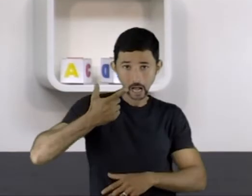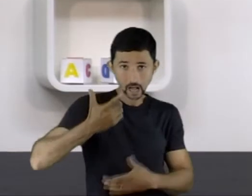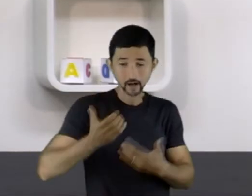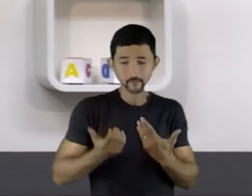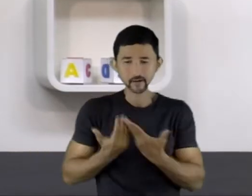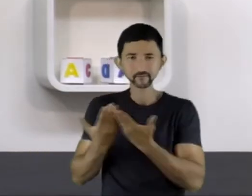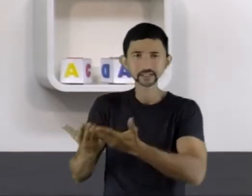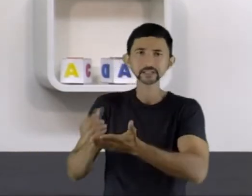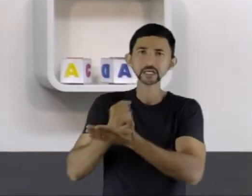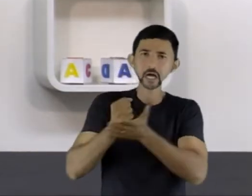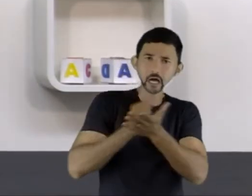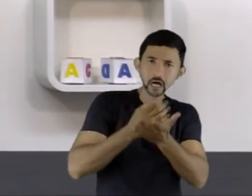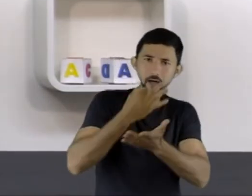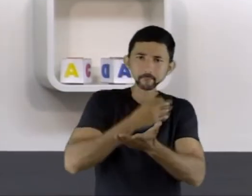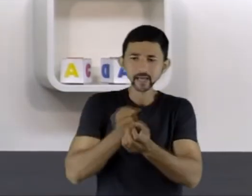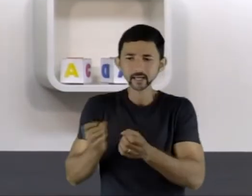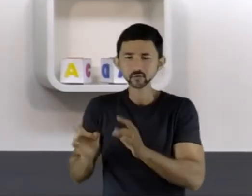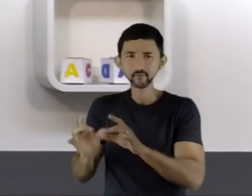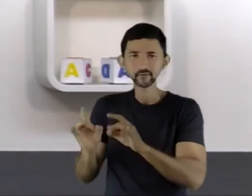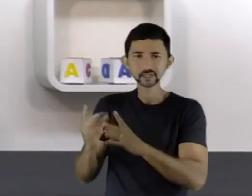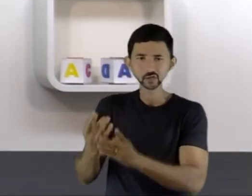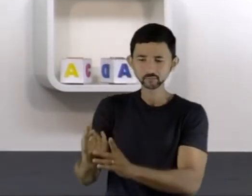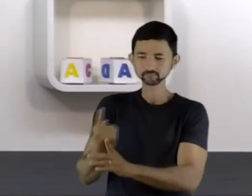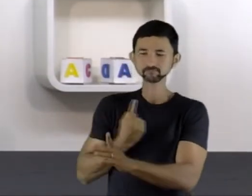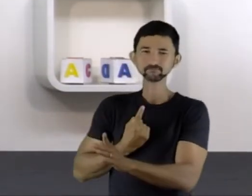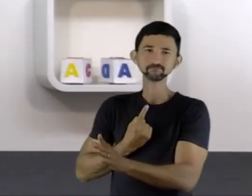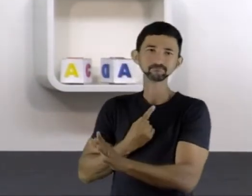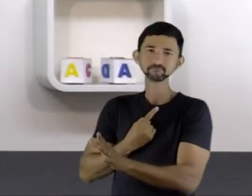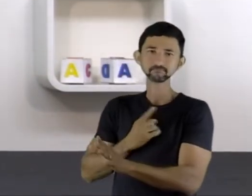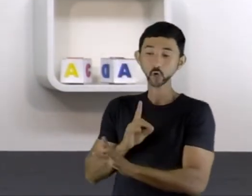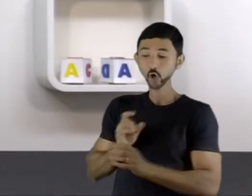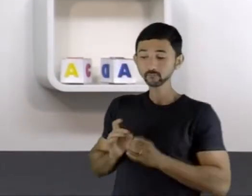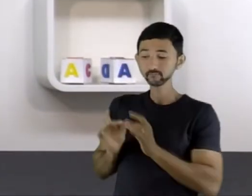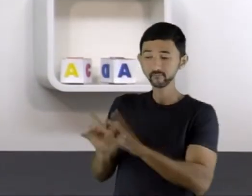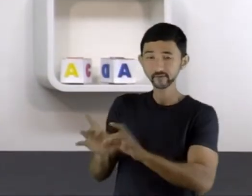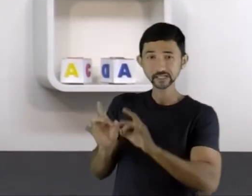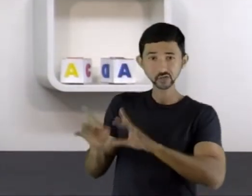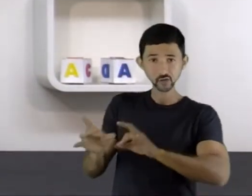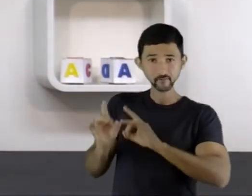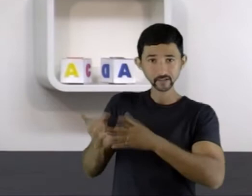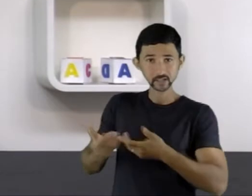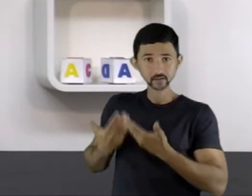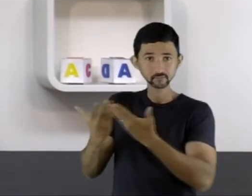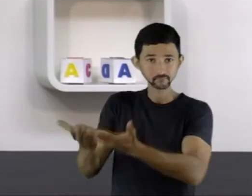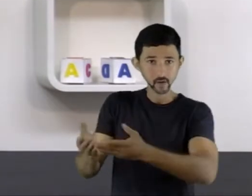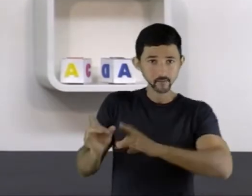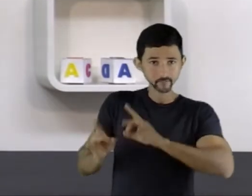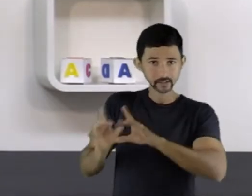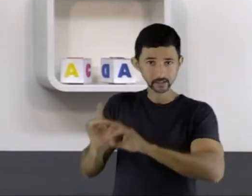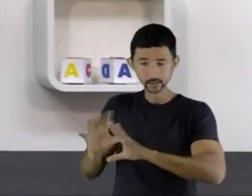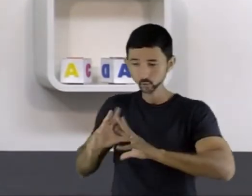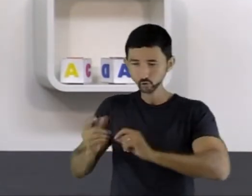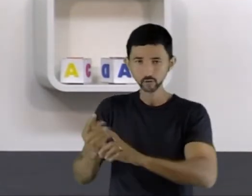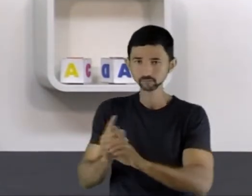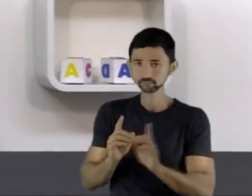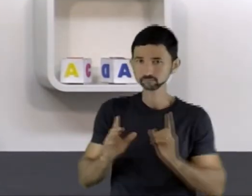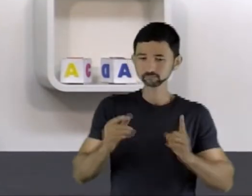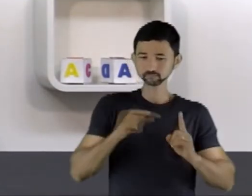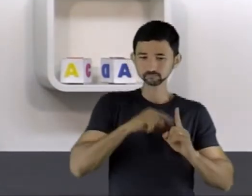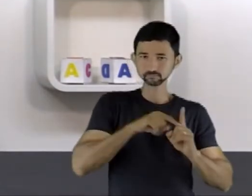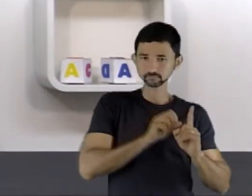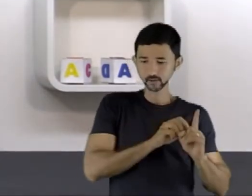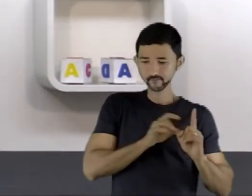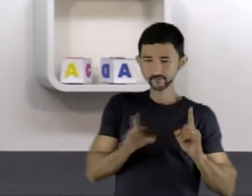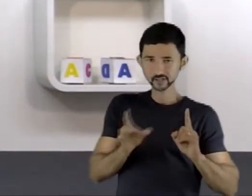armamentos, remédios, mas ali, tudo vendendo, tudo sem se envolver na